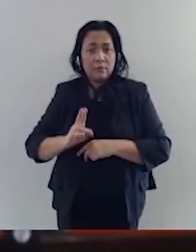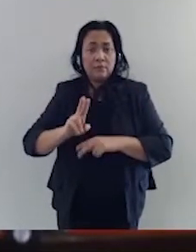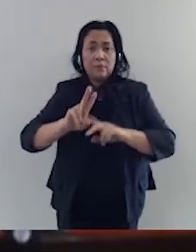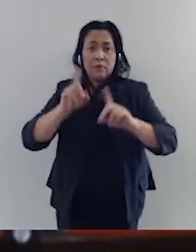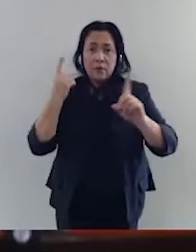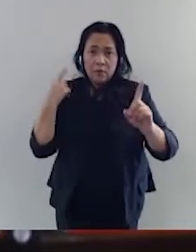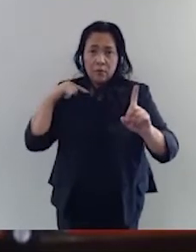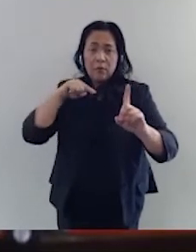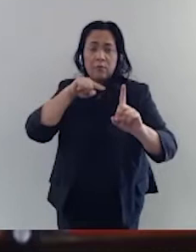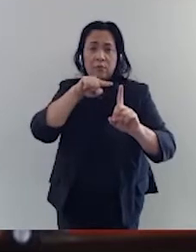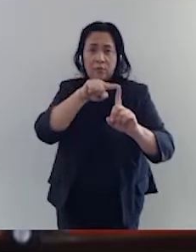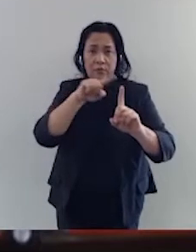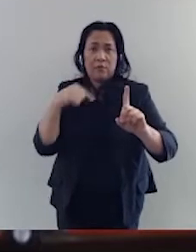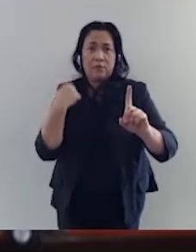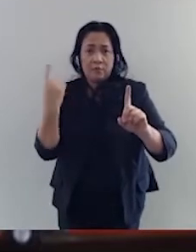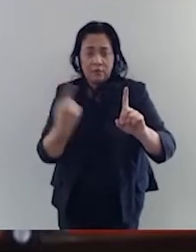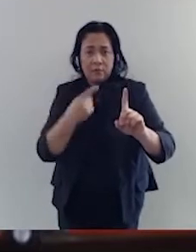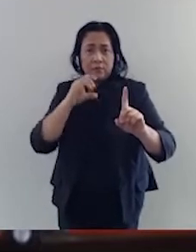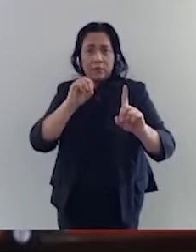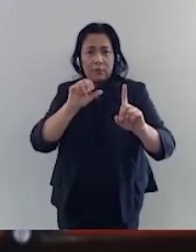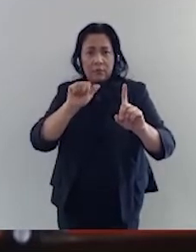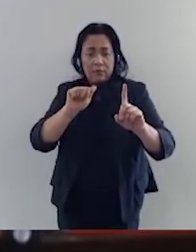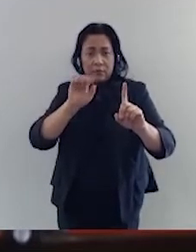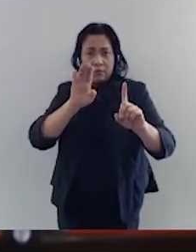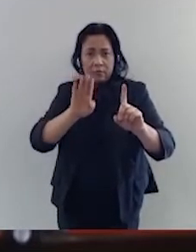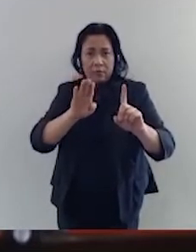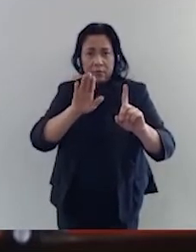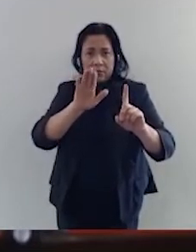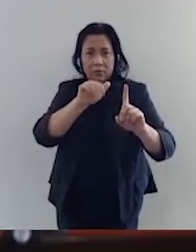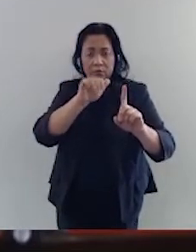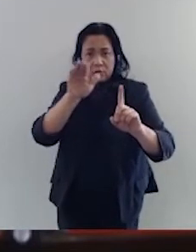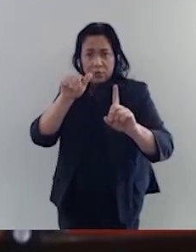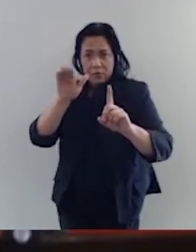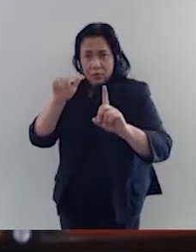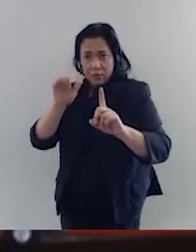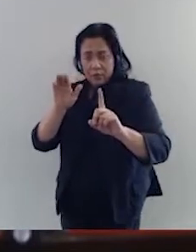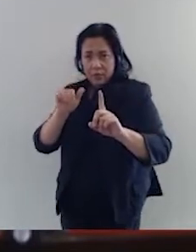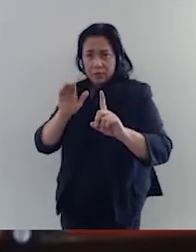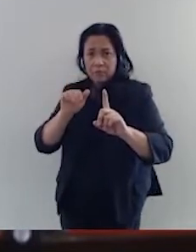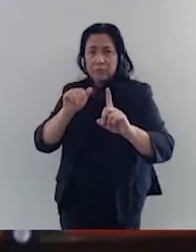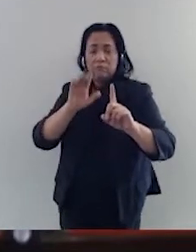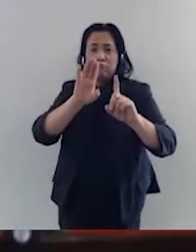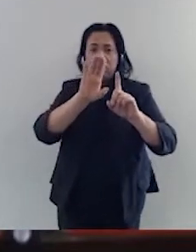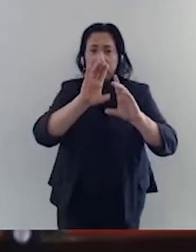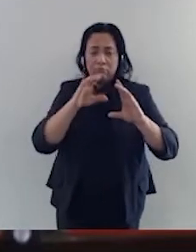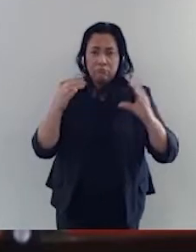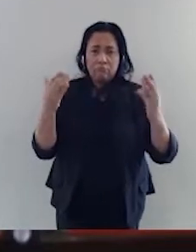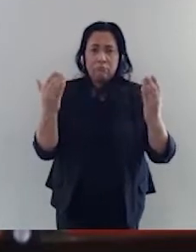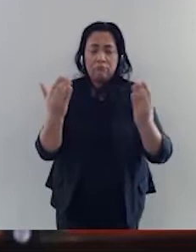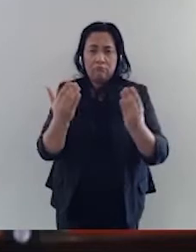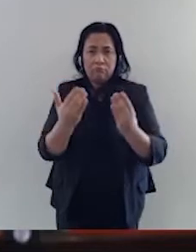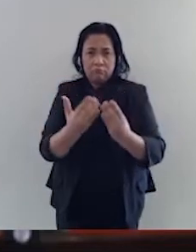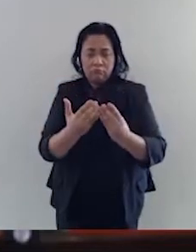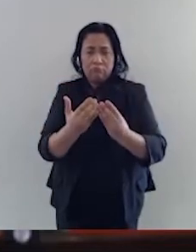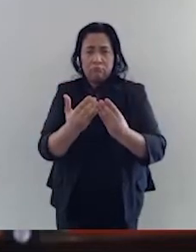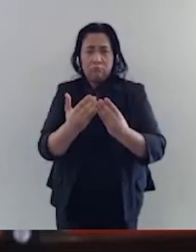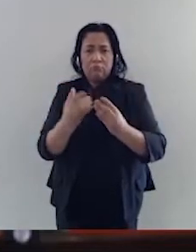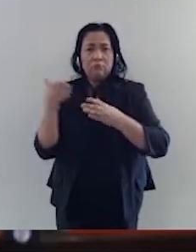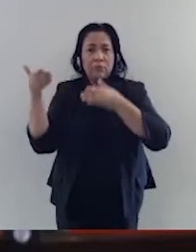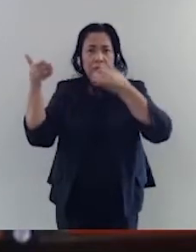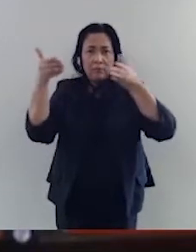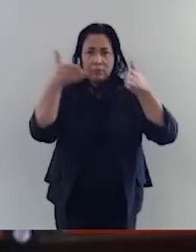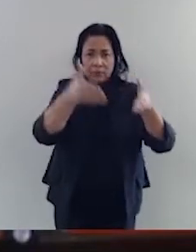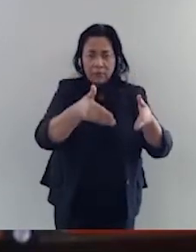a Constituinte, convocada, embora não tenha sido uma Constituinte exclusiva, teve grande